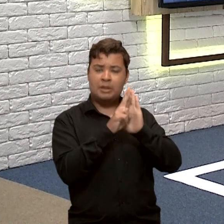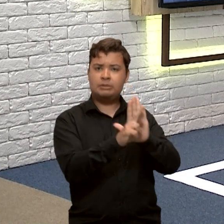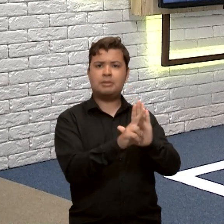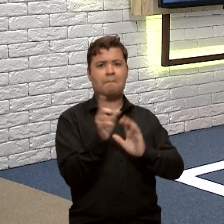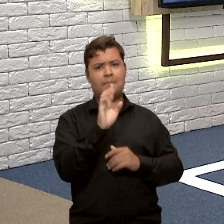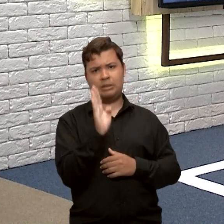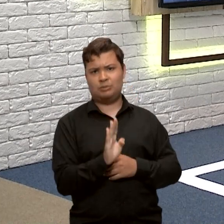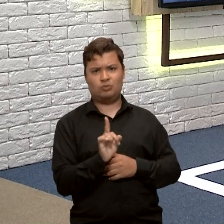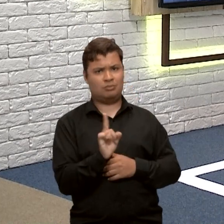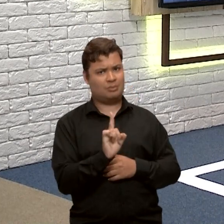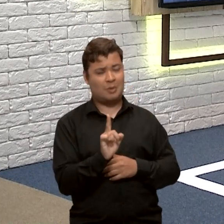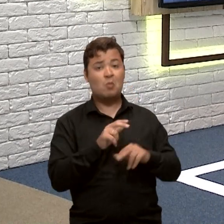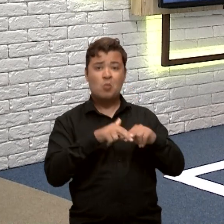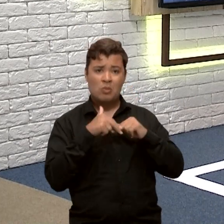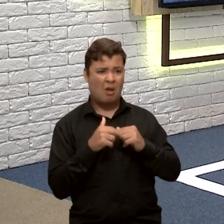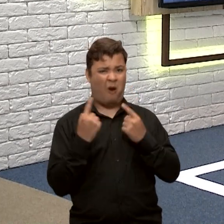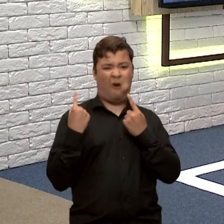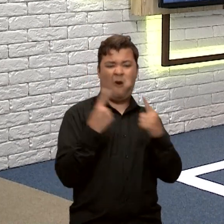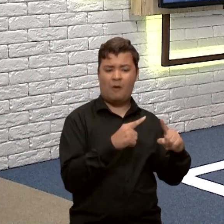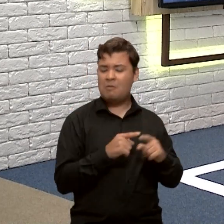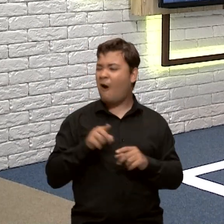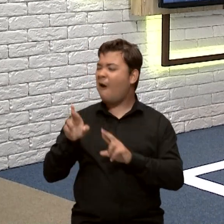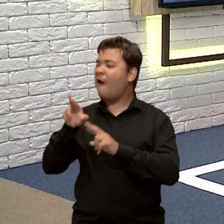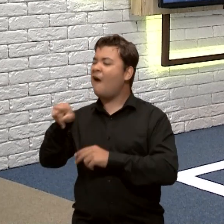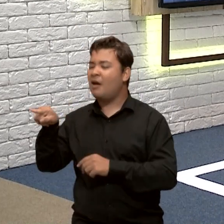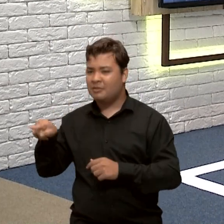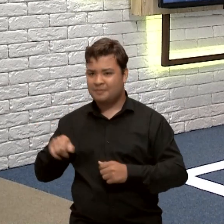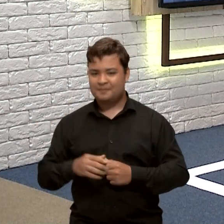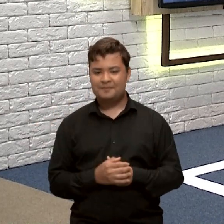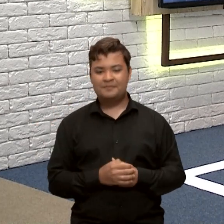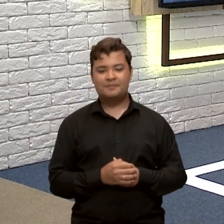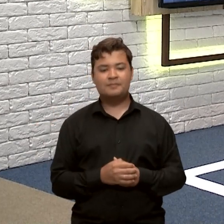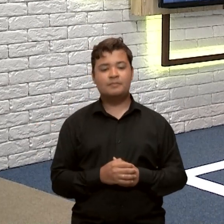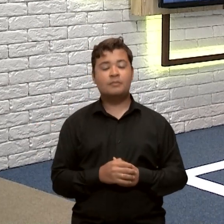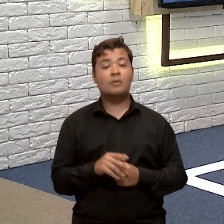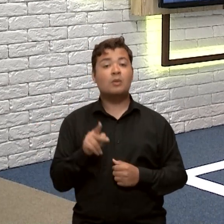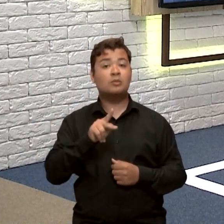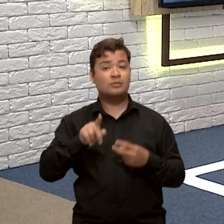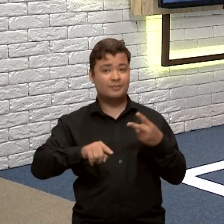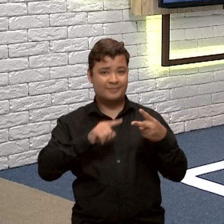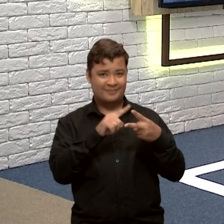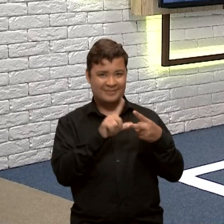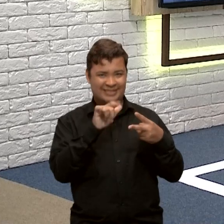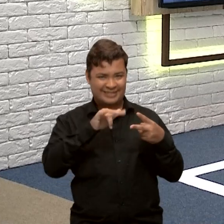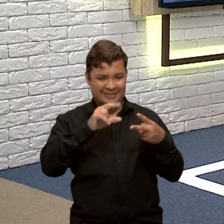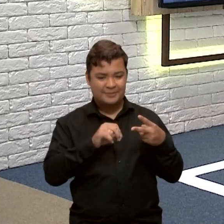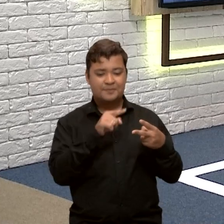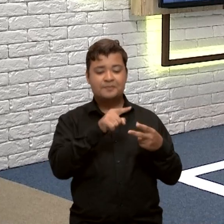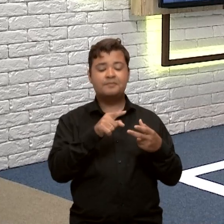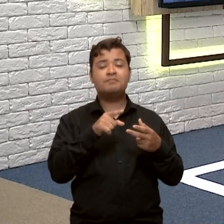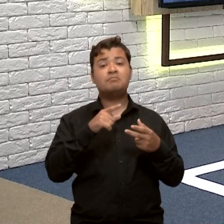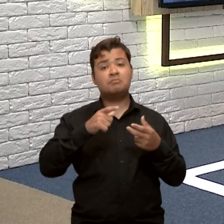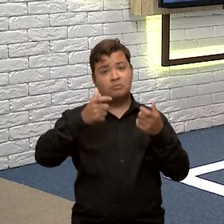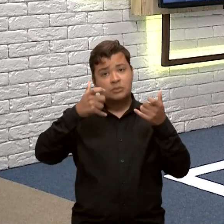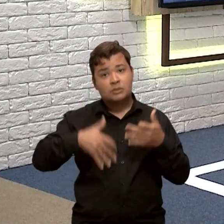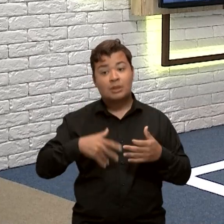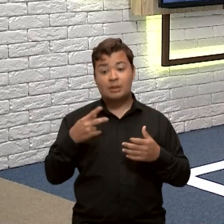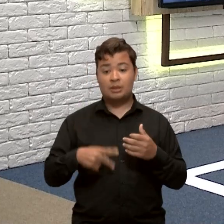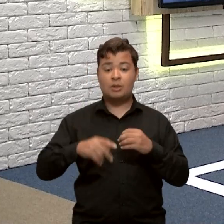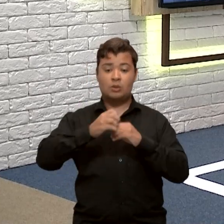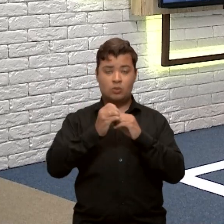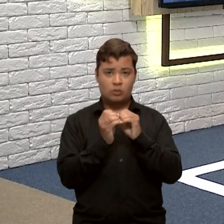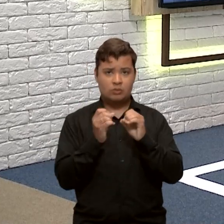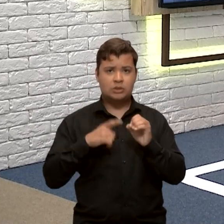Certo. Professor Wilson Lino, também continuando aqui a nossa conversa do bloco anterior, você citou aí um dos programas da UFG, que é o